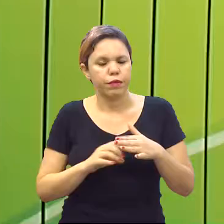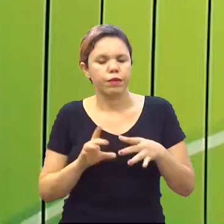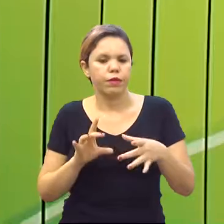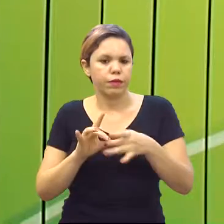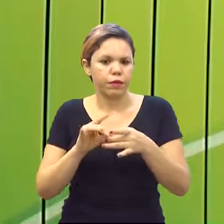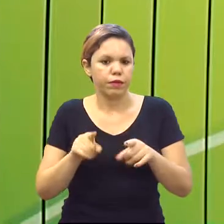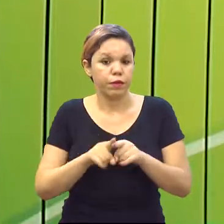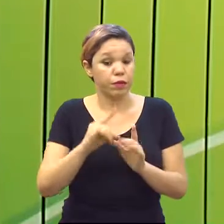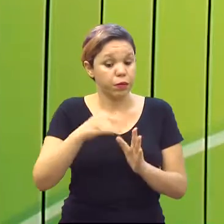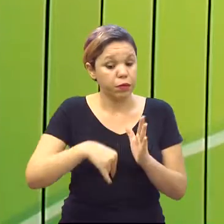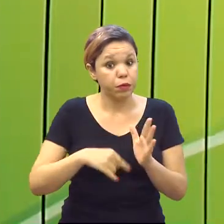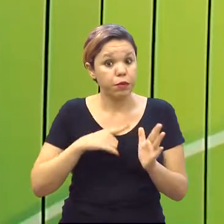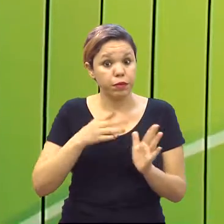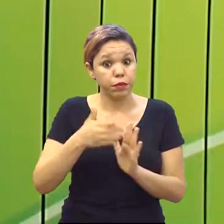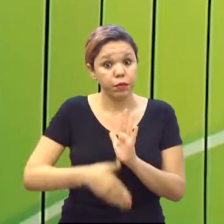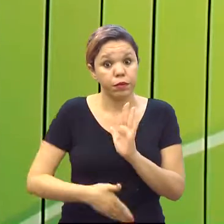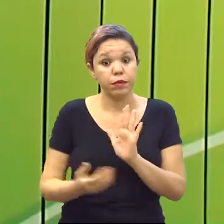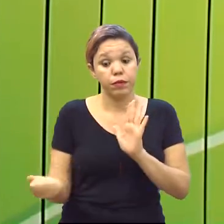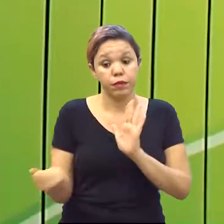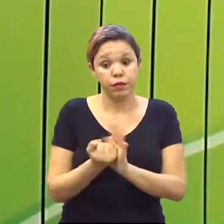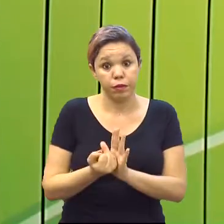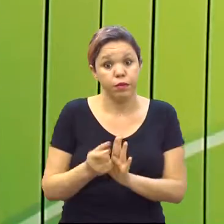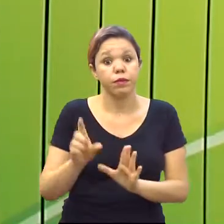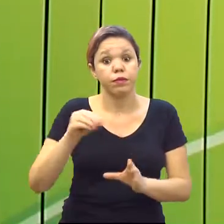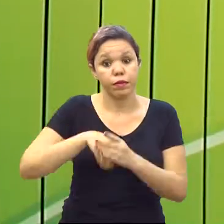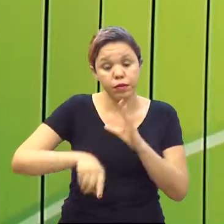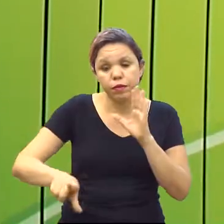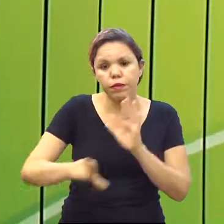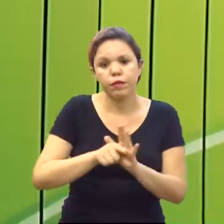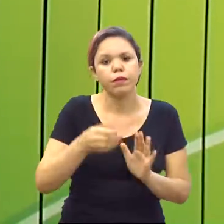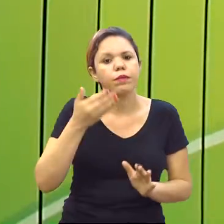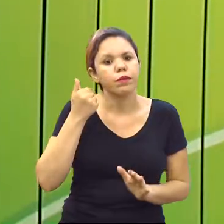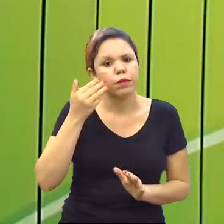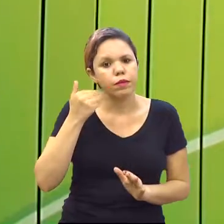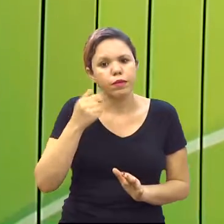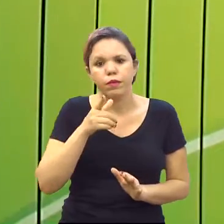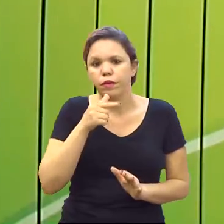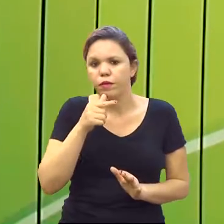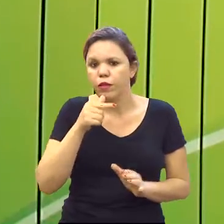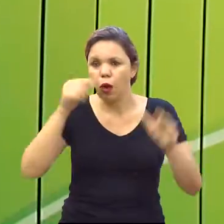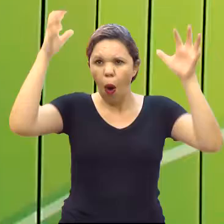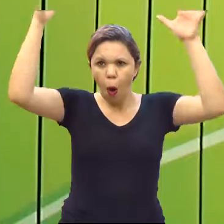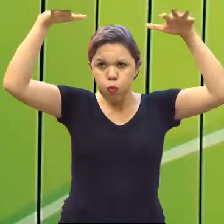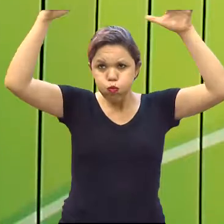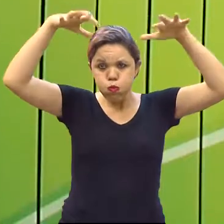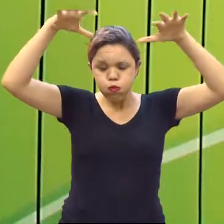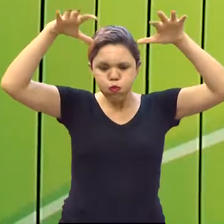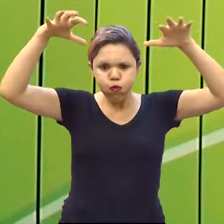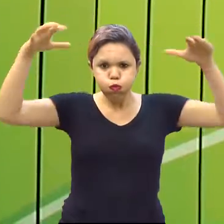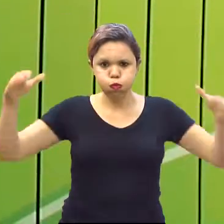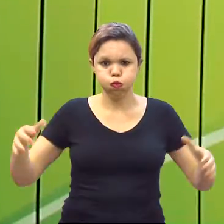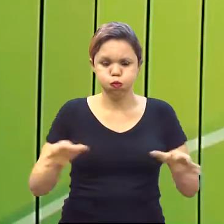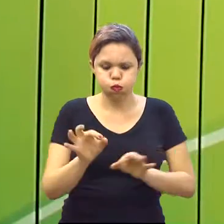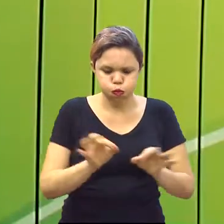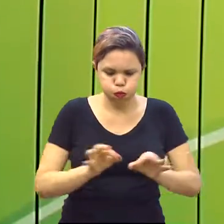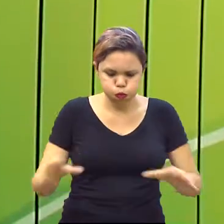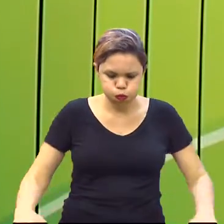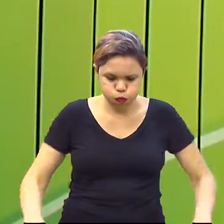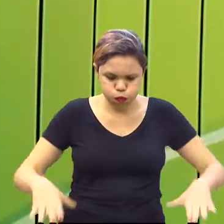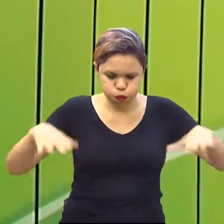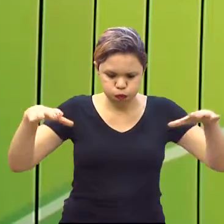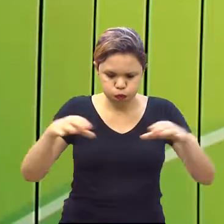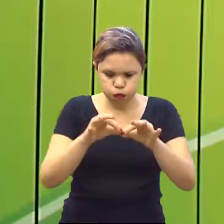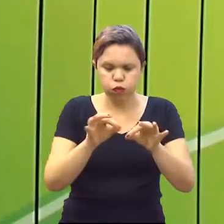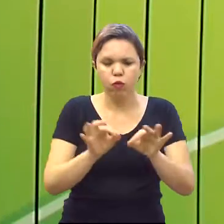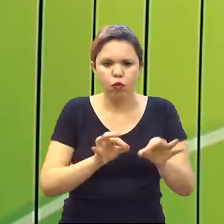entidade um documento contendo marcos legais para o aproveitamento de água de chuva, com o objetivo de fomentar